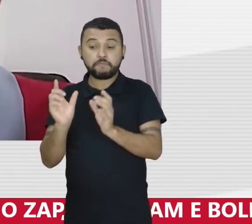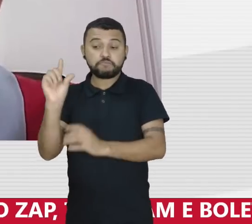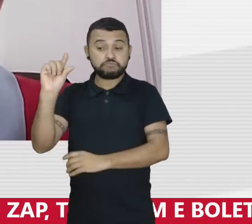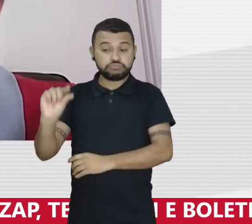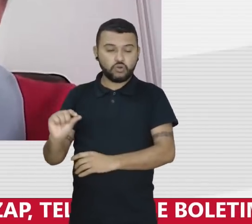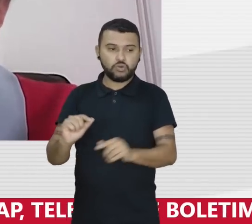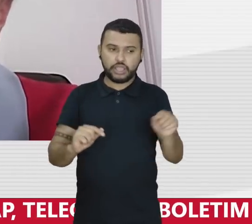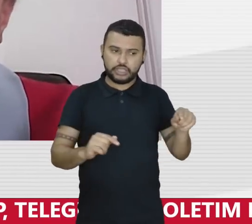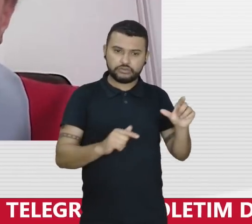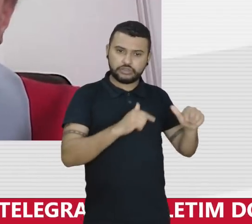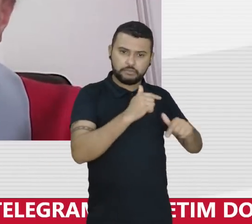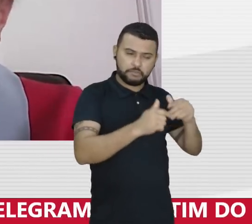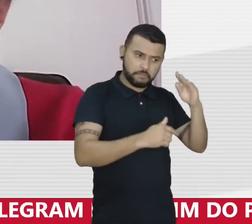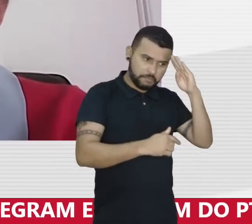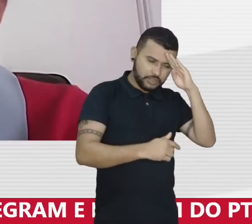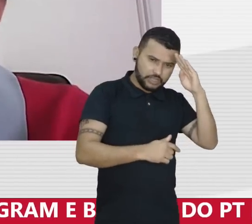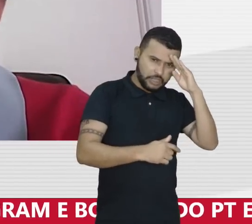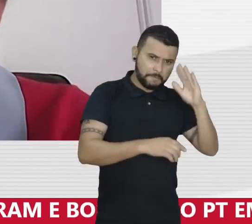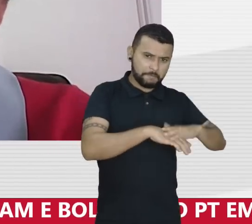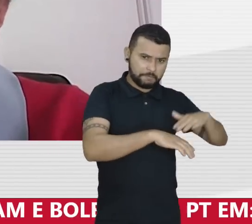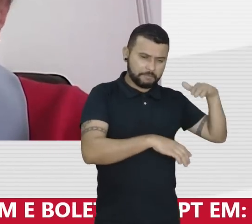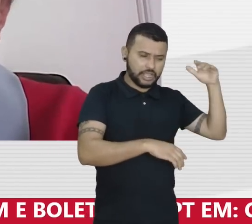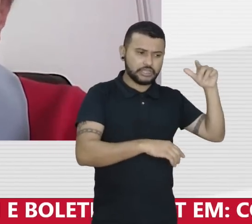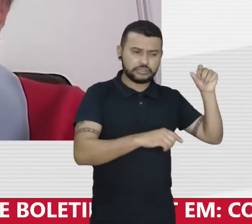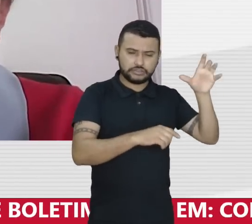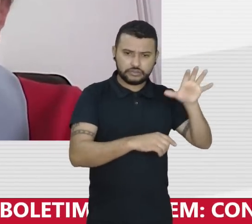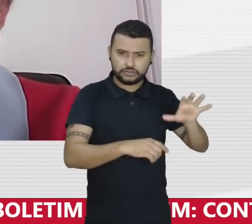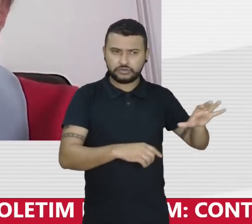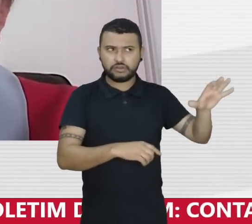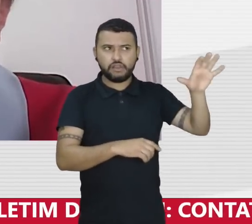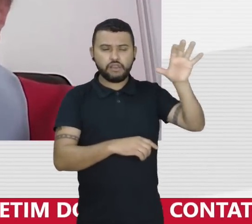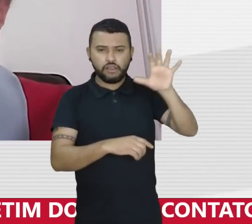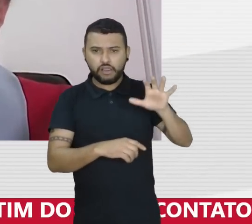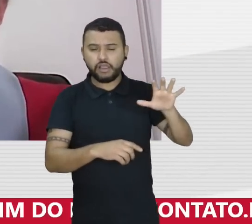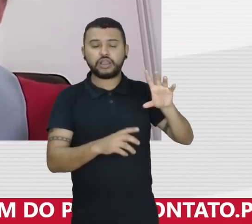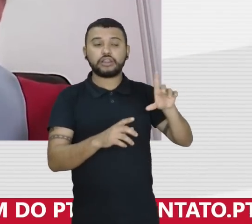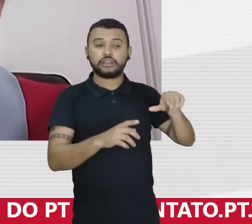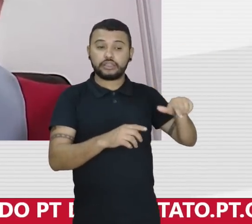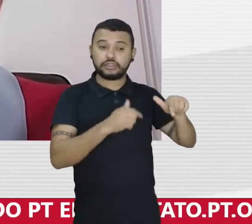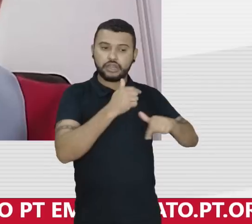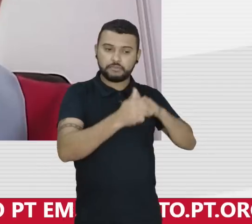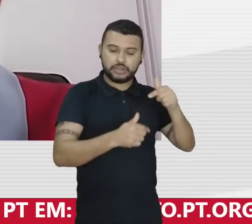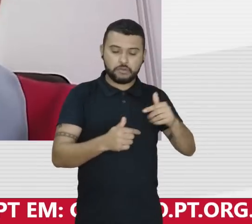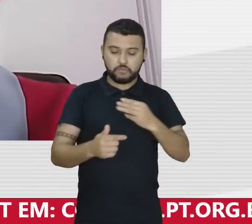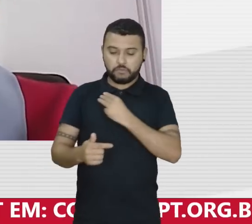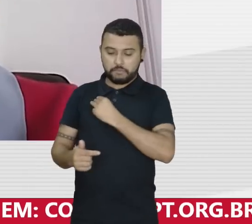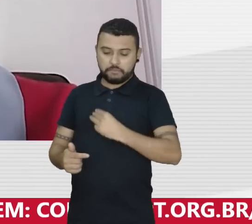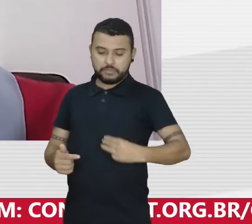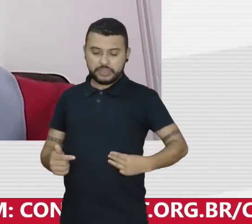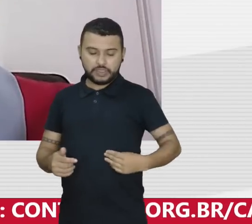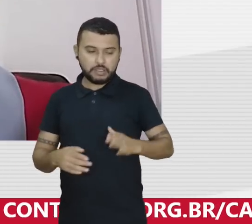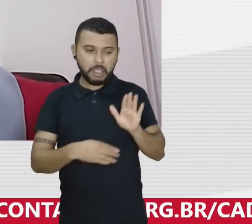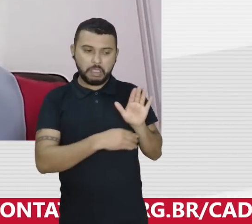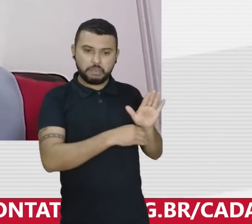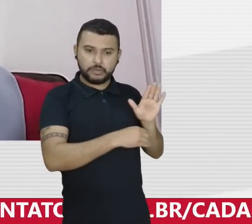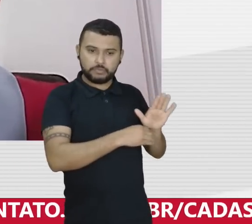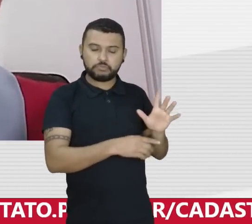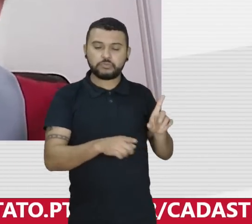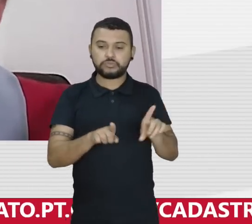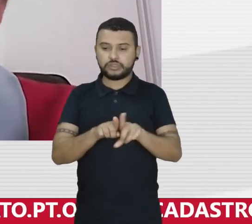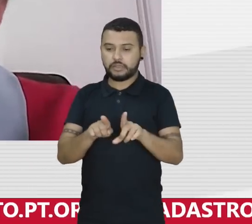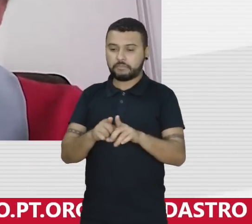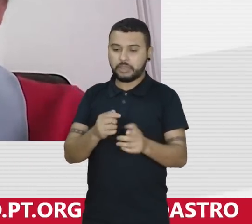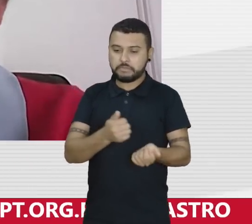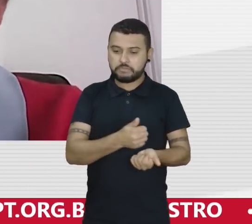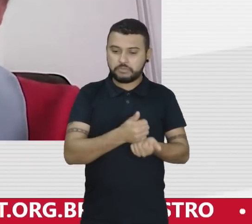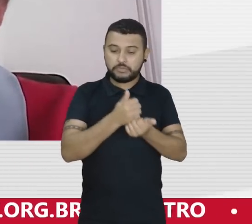militares da ativa e estão hoje concentrados, né, nas benesses que receberam como ministros e como